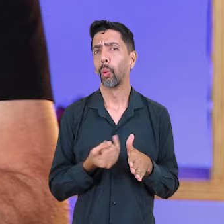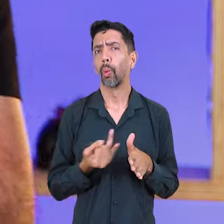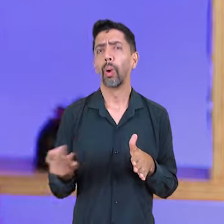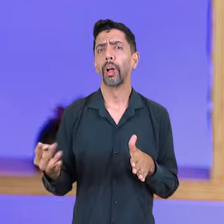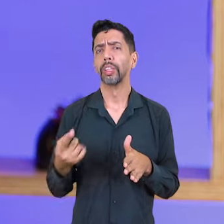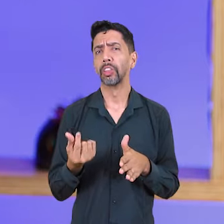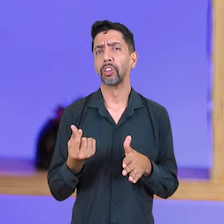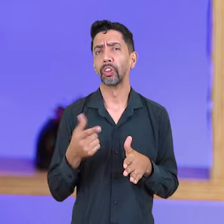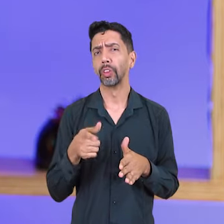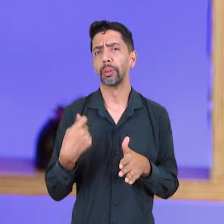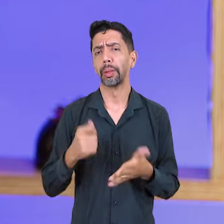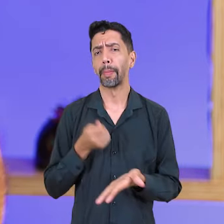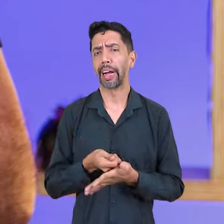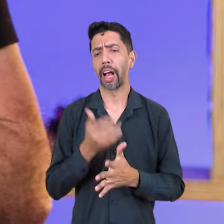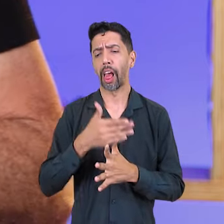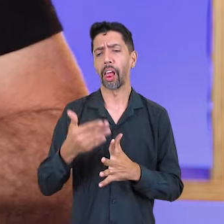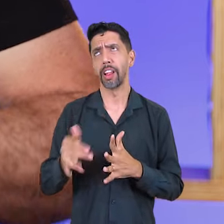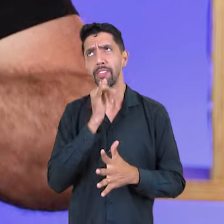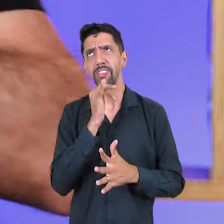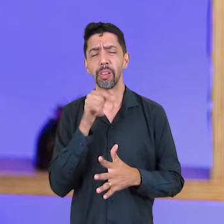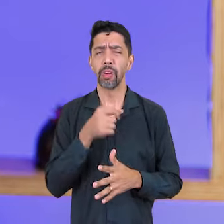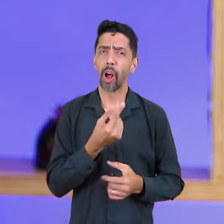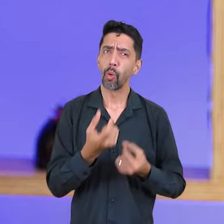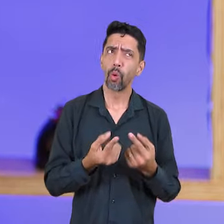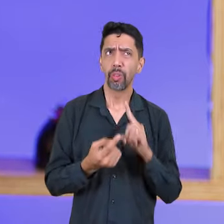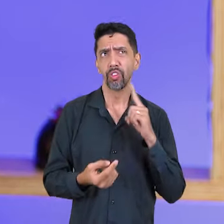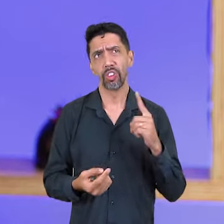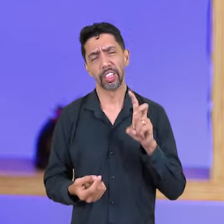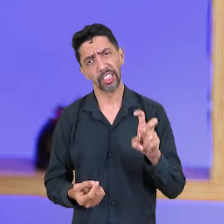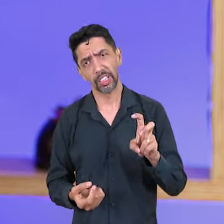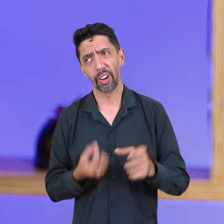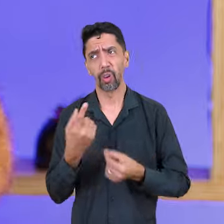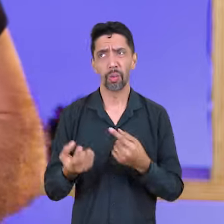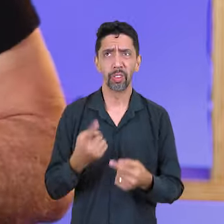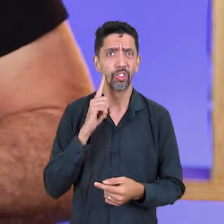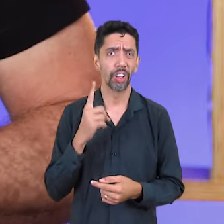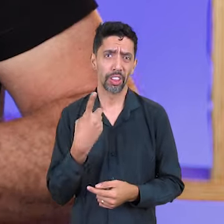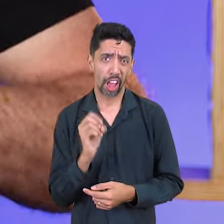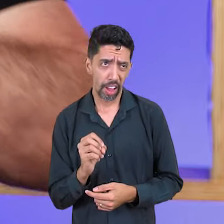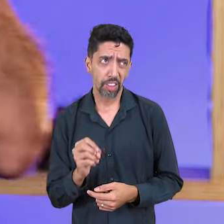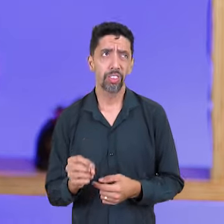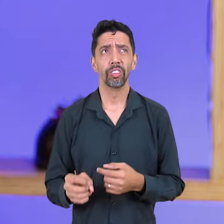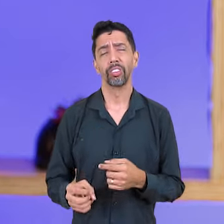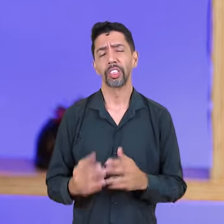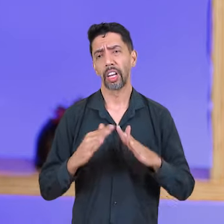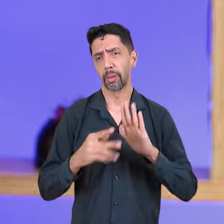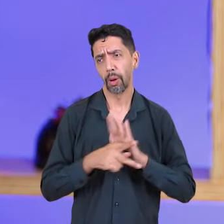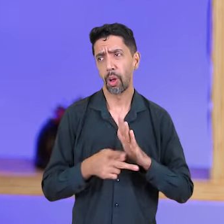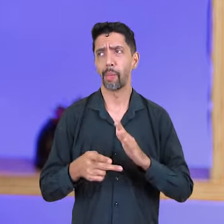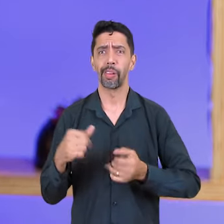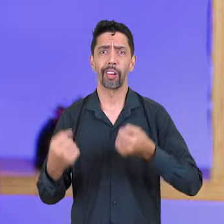dia 10, dia 20, dia 30, tenho casa própria, tenho financiamento de carro, tenho os cartões de crédito que eu parcelei em